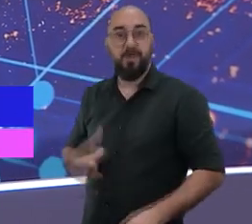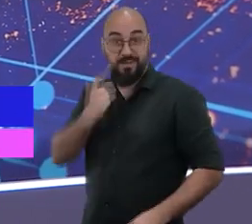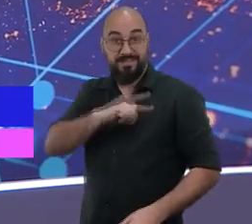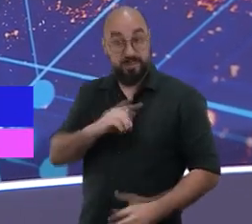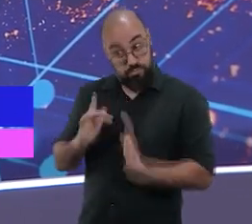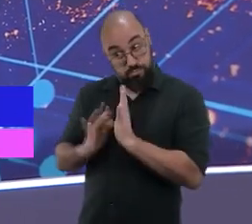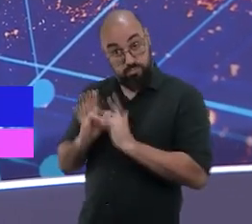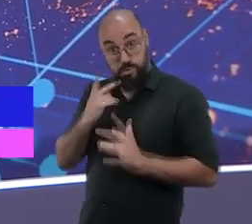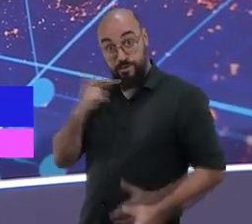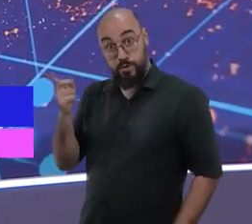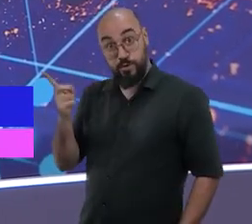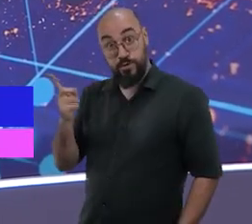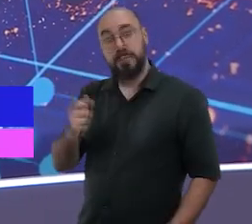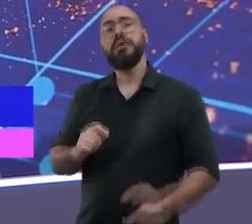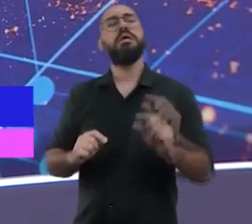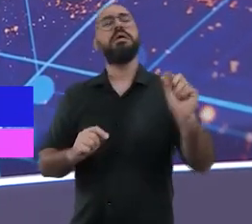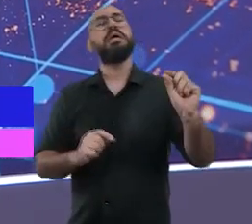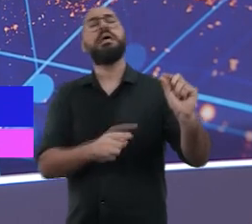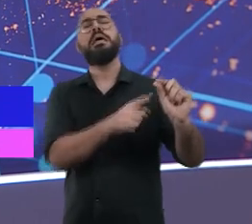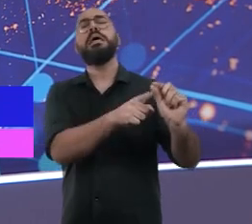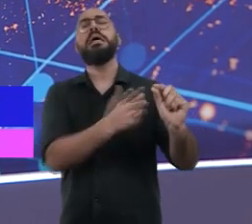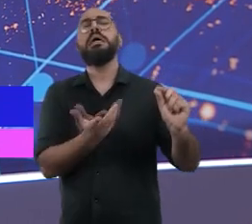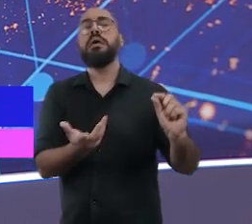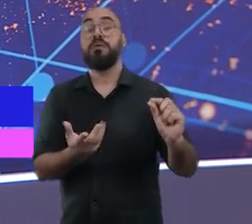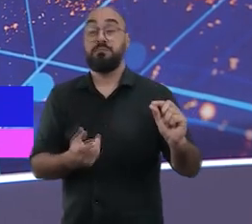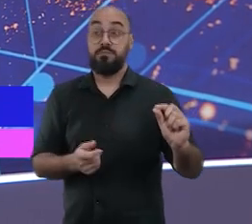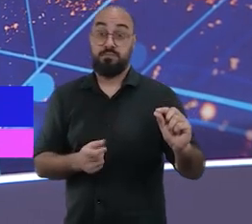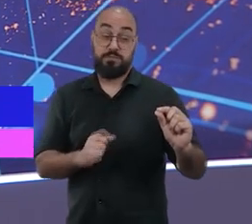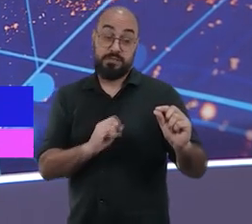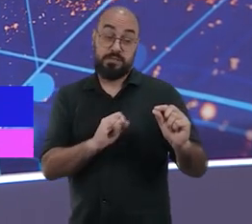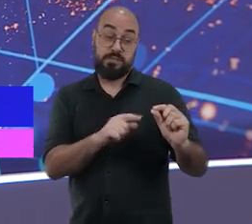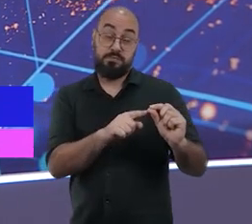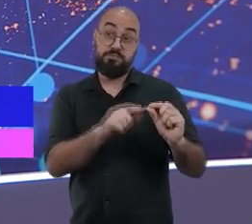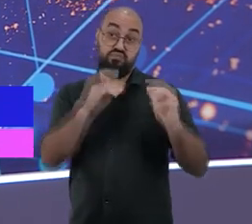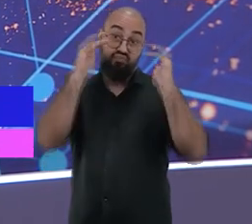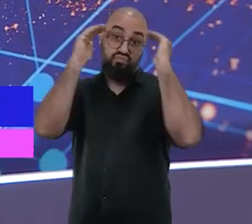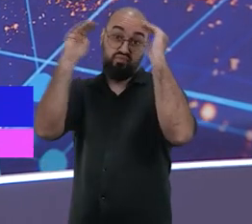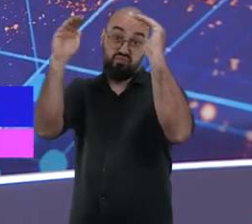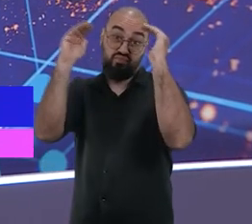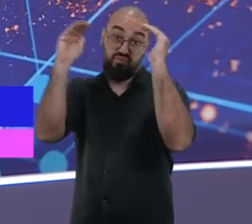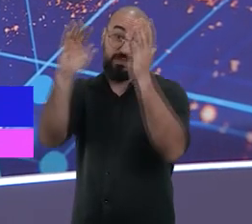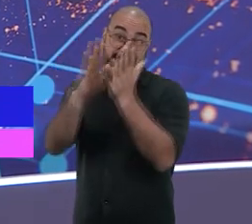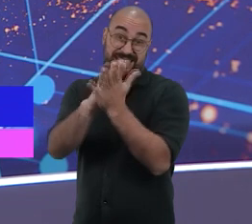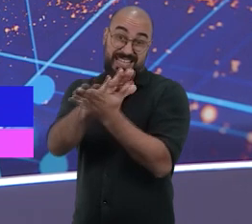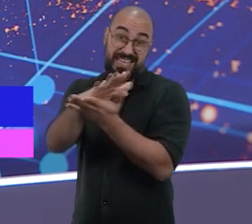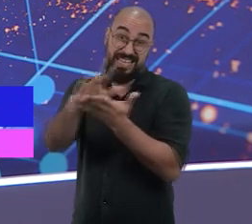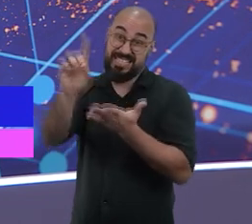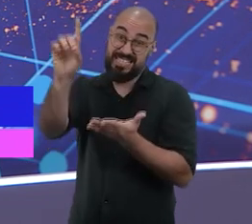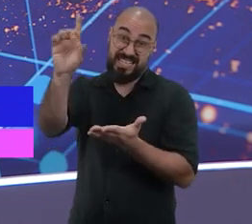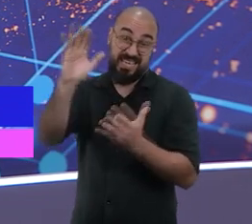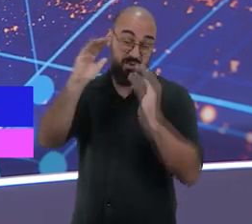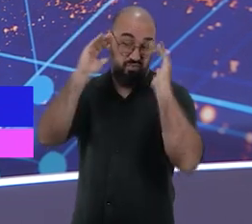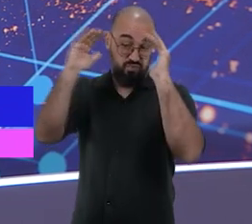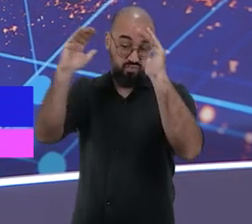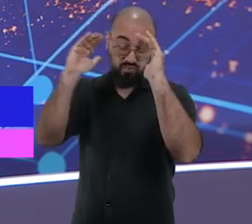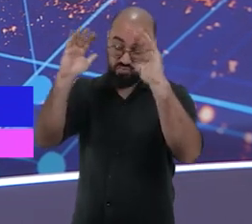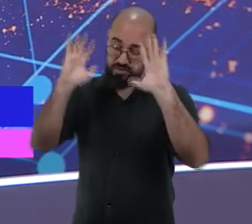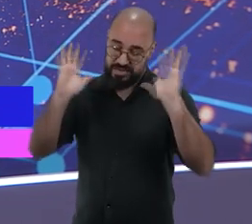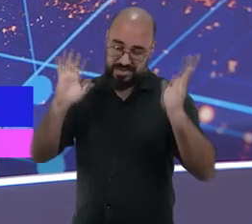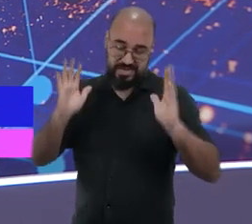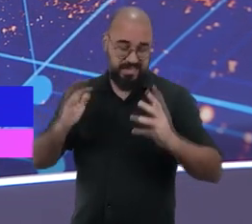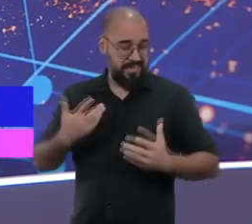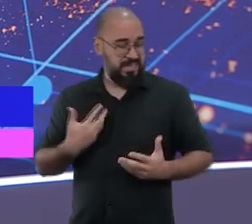Quanto menos você obedece a Deus, menor é a sua fé. Então, se você quer saber se a sua fé é grande ou pequena,